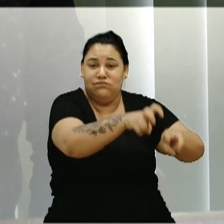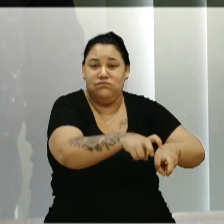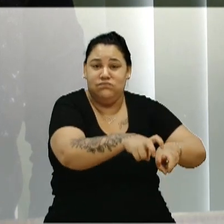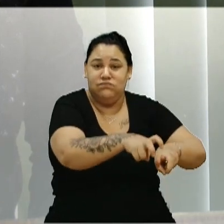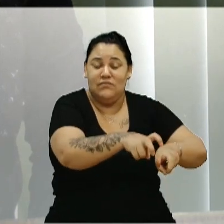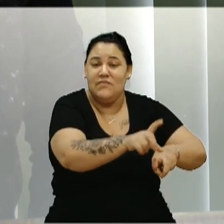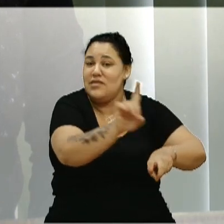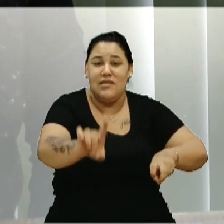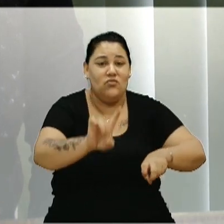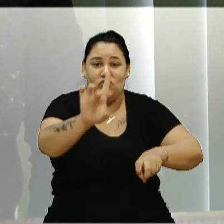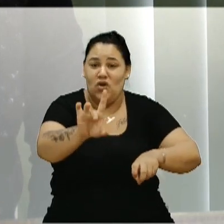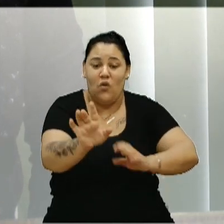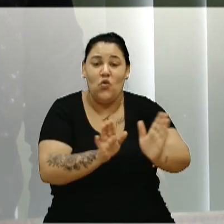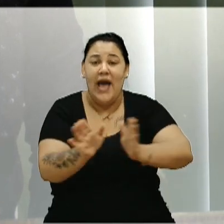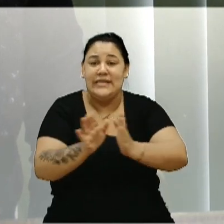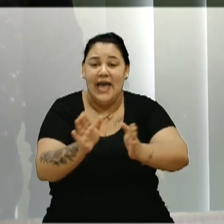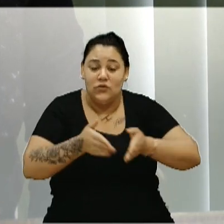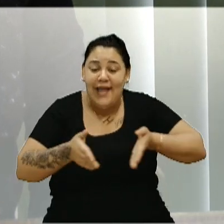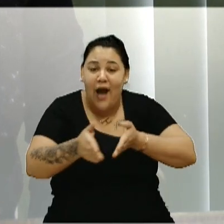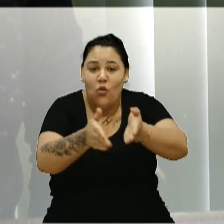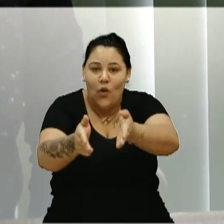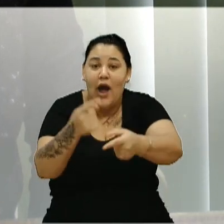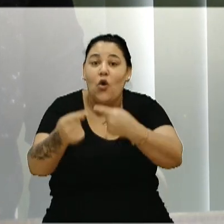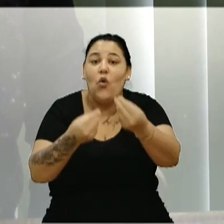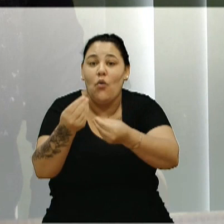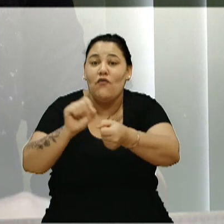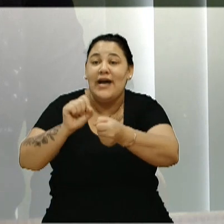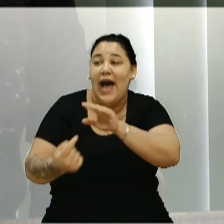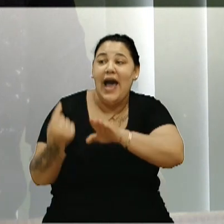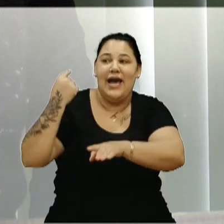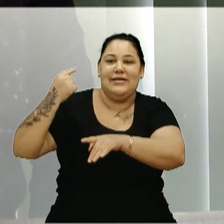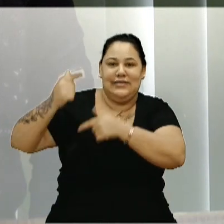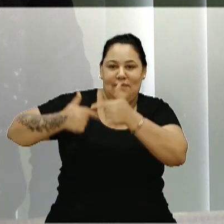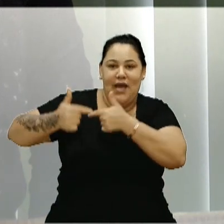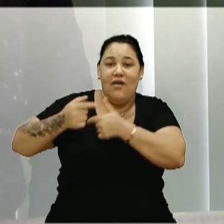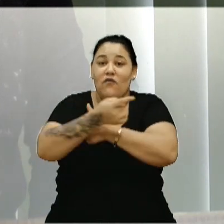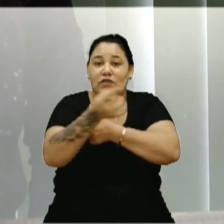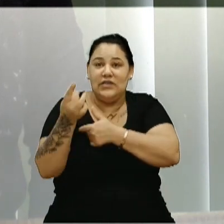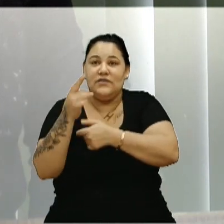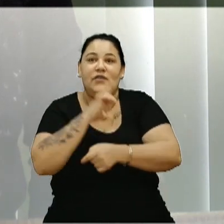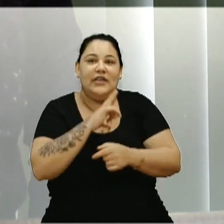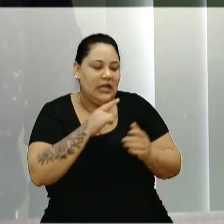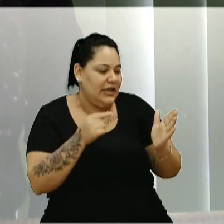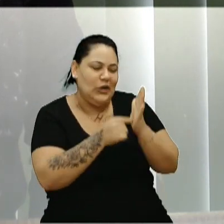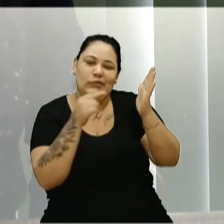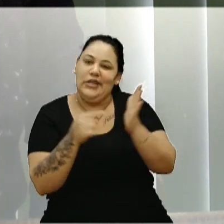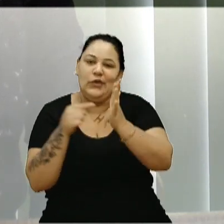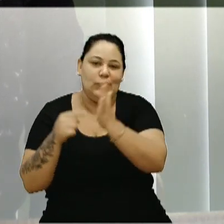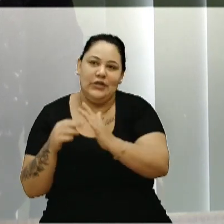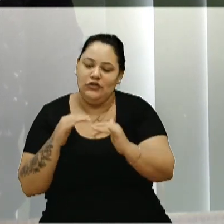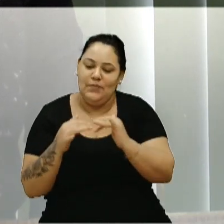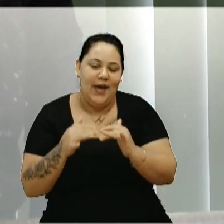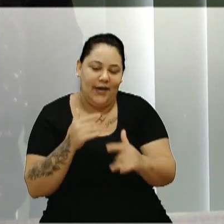não apenas nos acessos, como era tradicionalmente. Então, vocês eventualmente vão receber denúncia e coisa de máquina